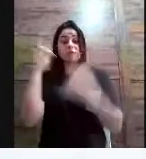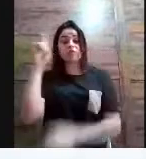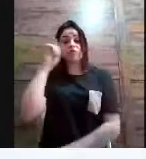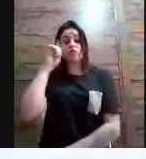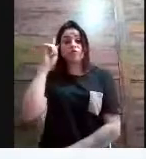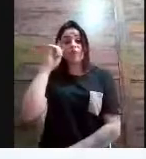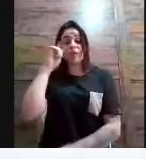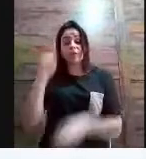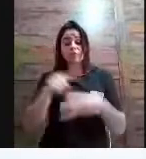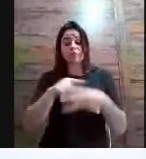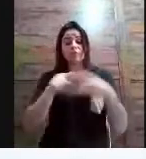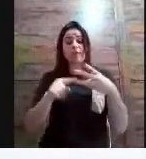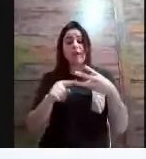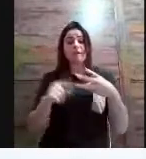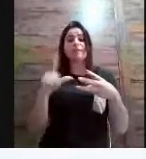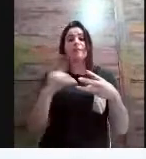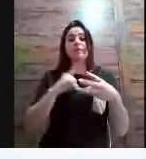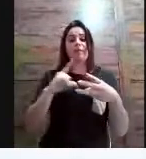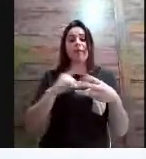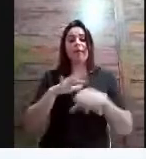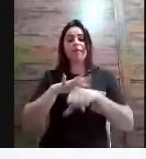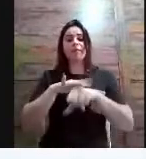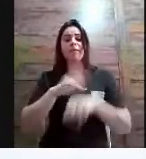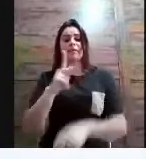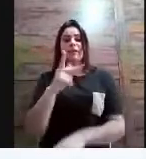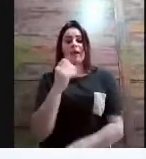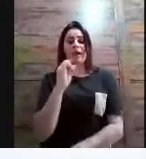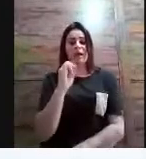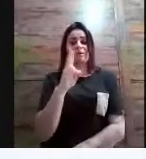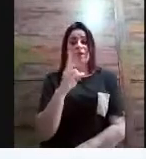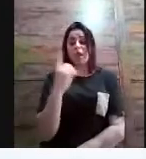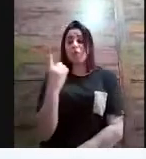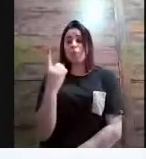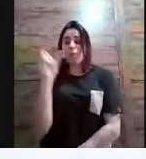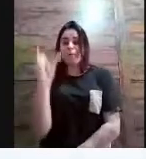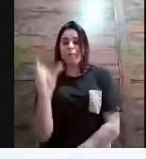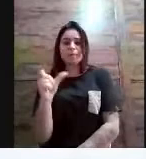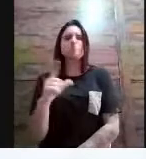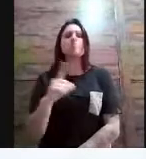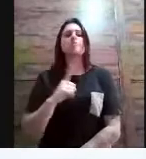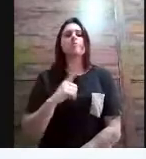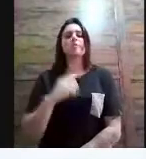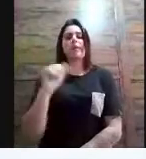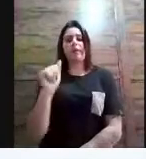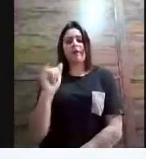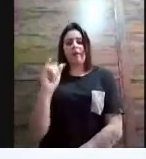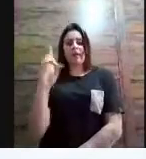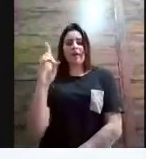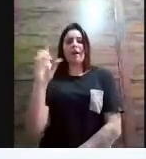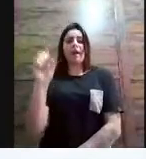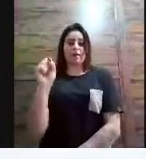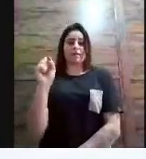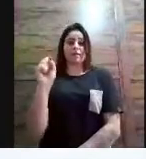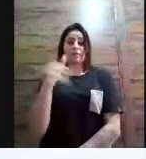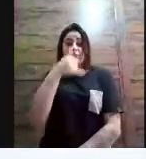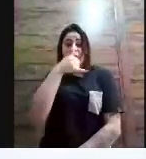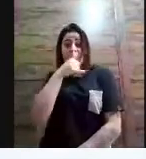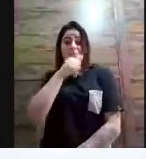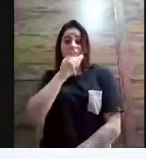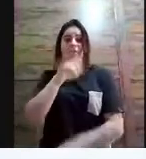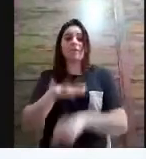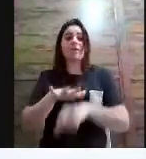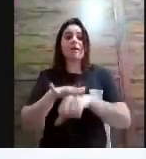AIDS. Então, está se fazendo mais diagnóstico precoce e aí evitando que as pessoas adoeçam. Que